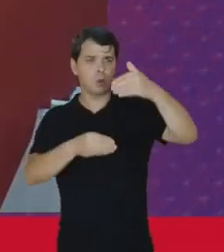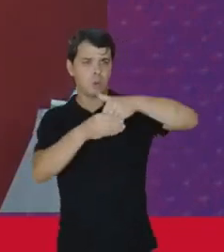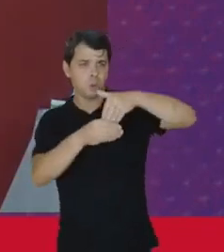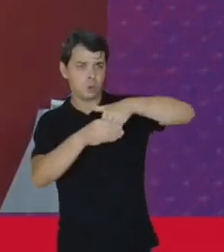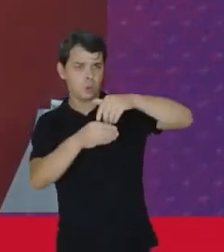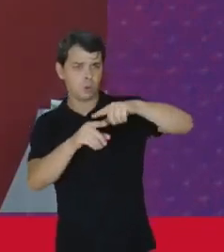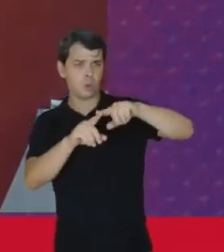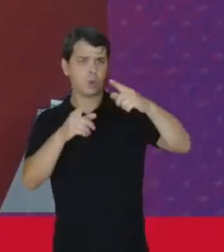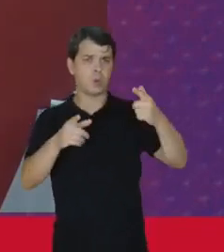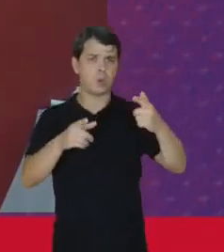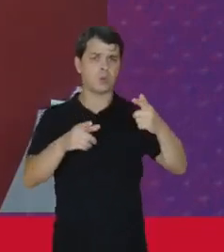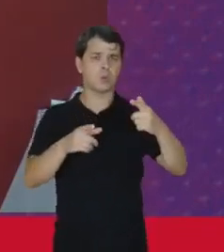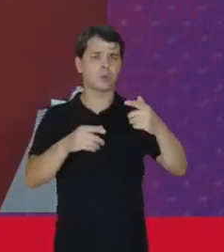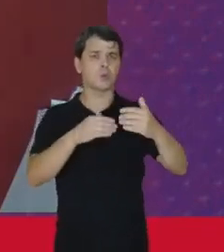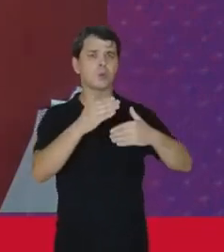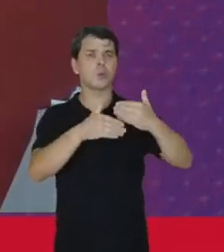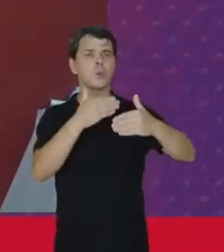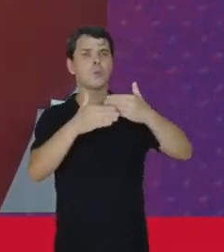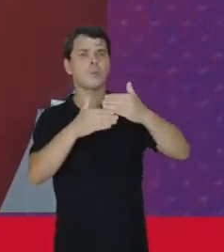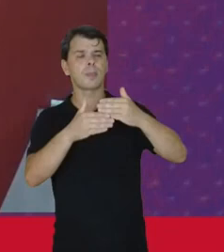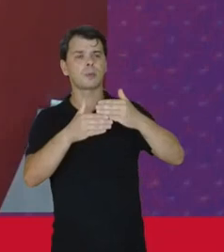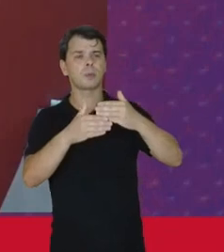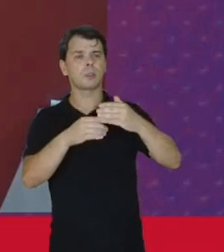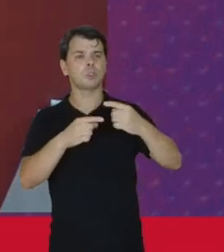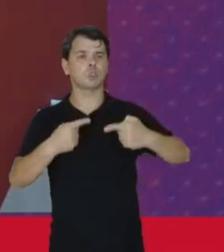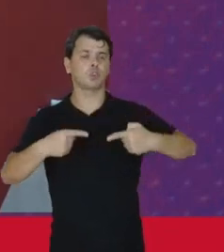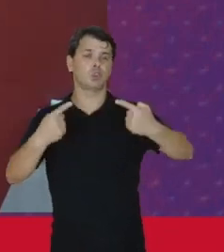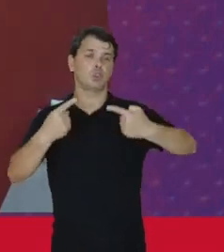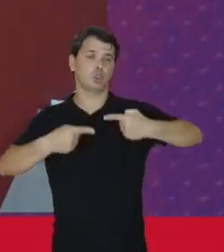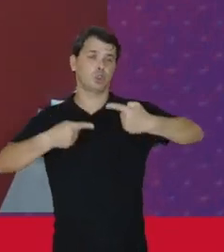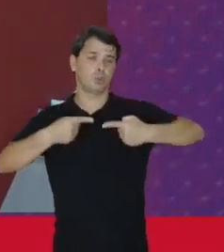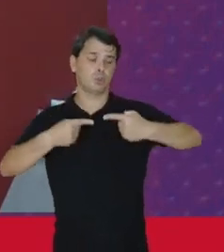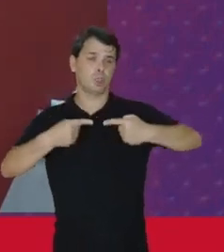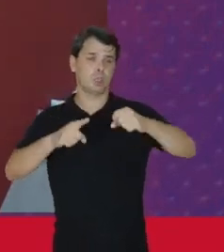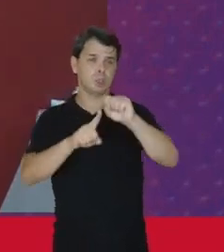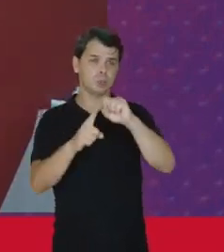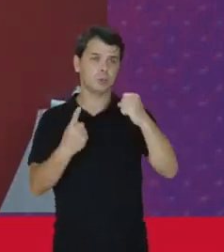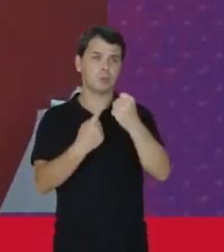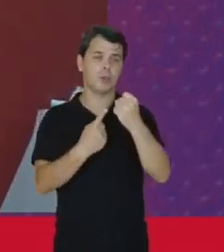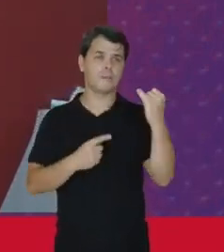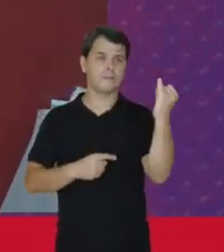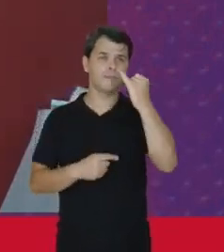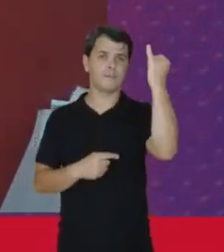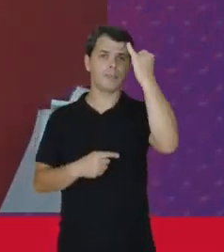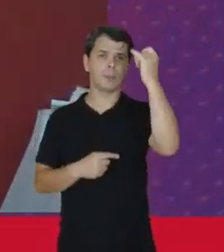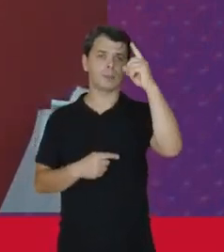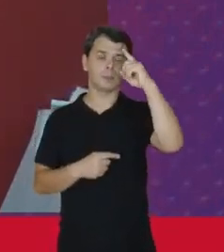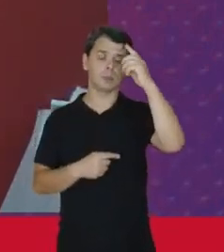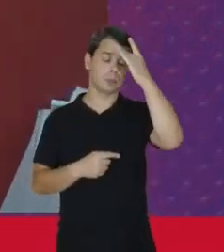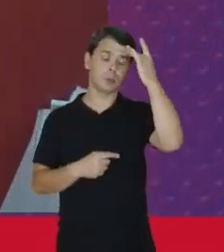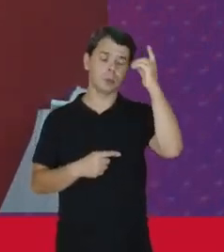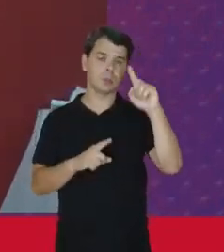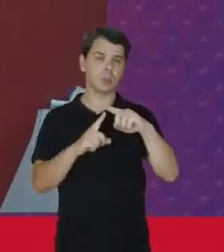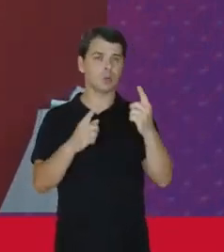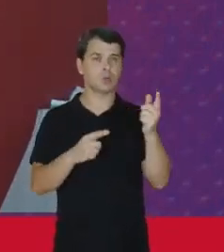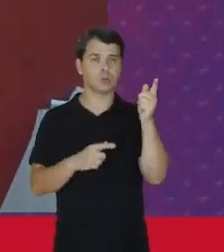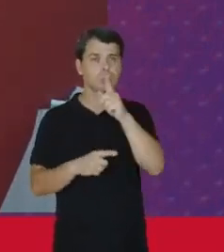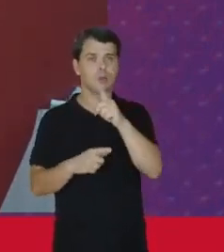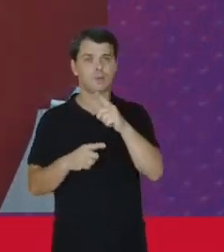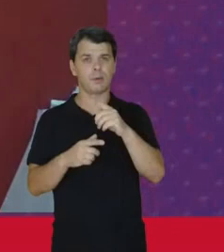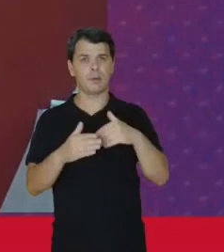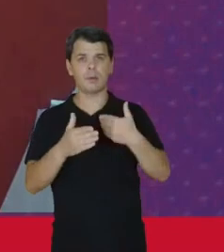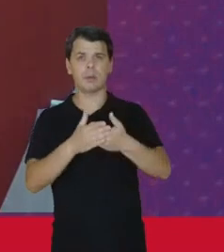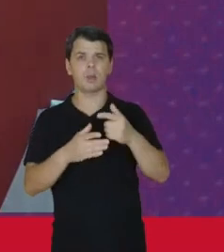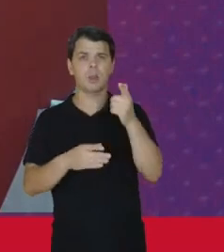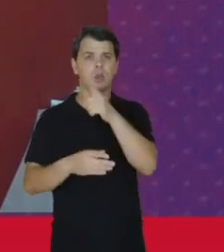de uma disputa de um outro processo, é uma disputa na sociedade. Então é importante a gente ir. Se outras não tivessem vindo na nossa frente,